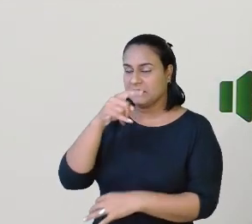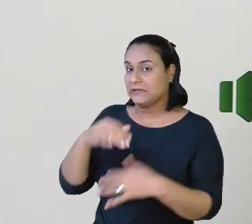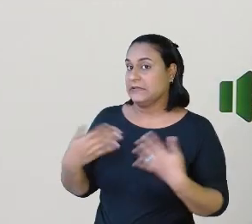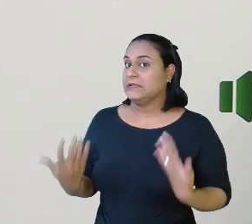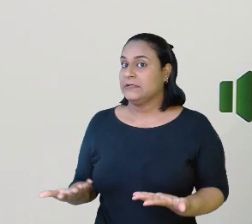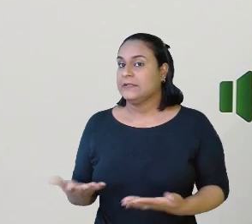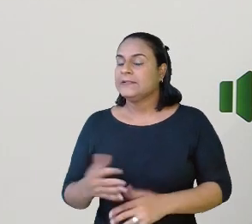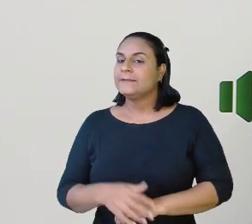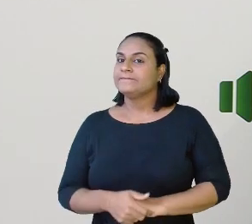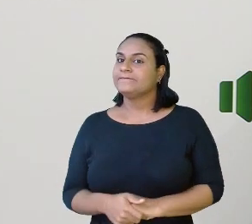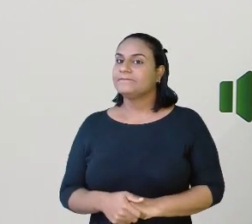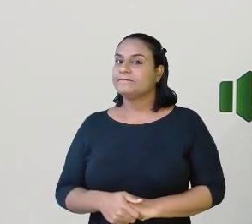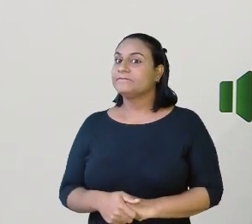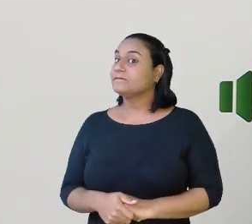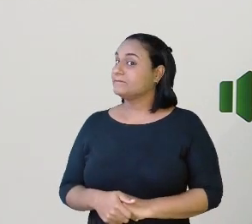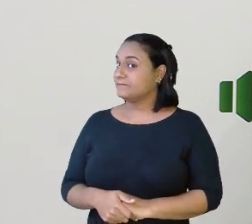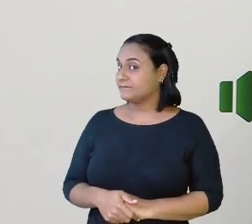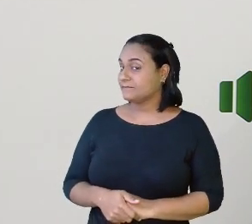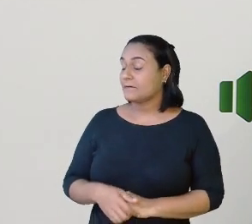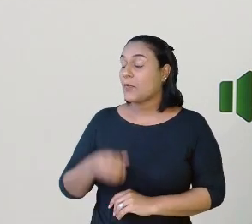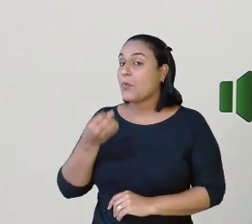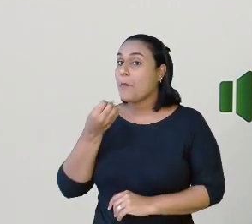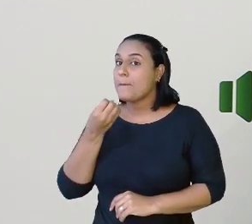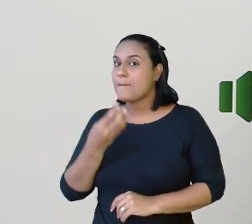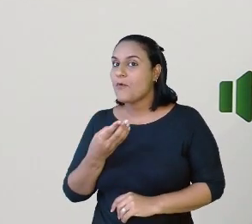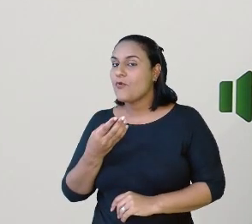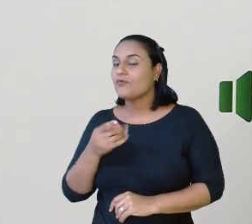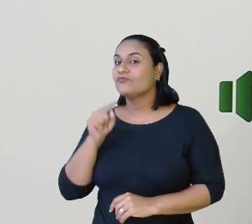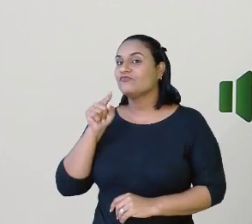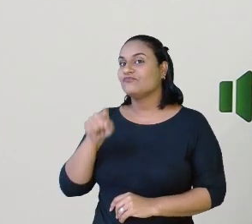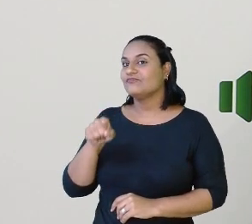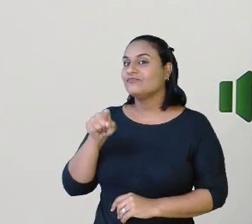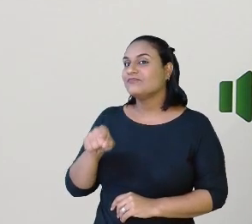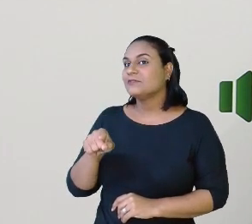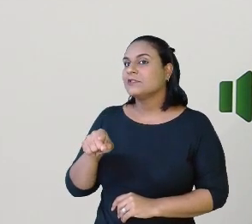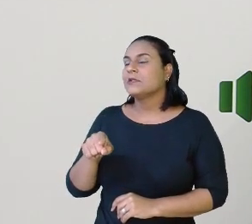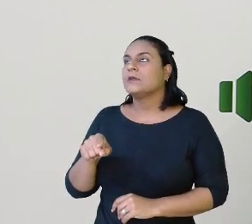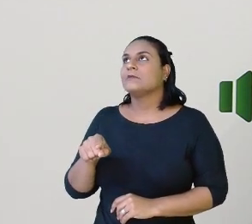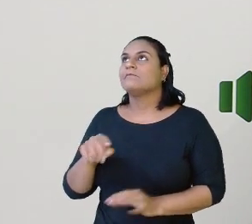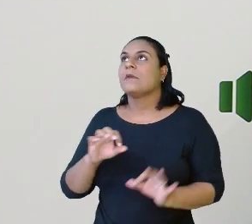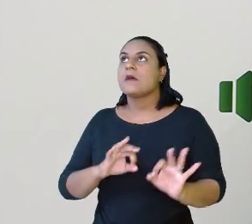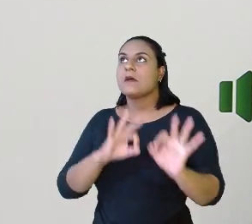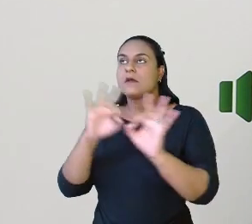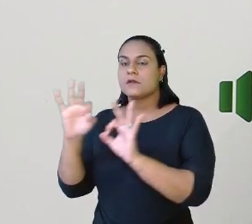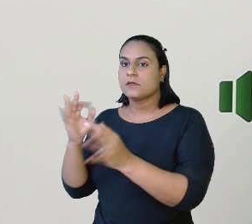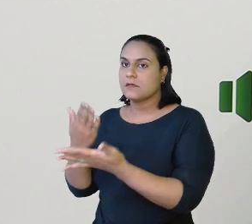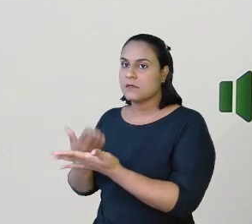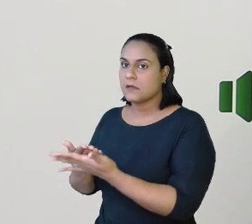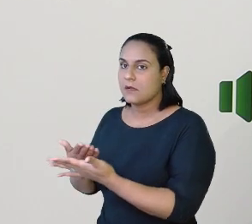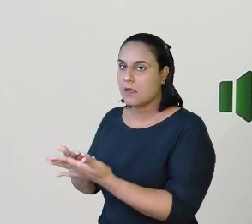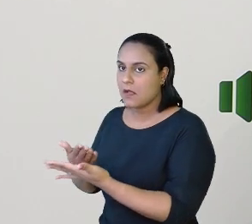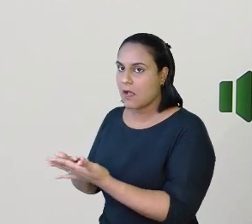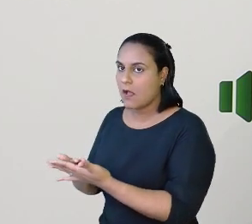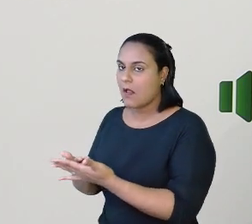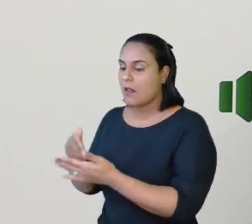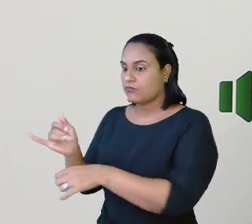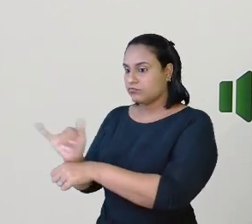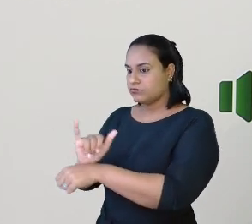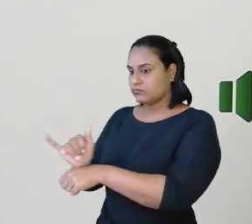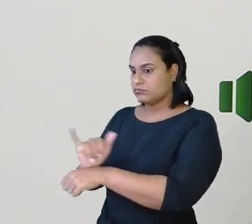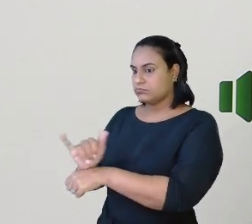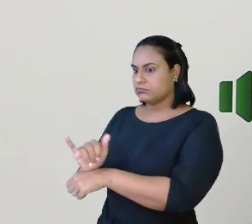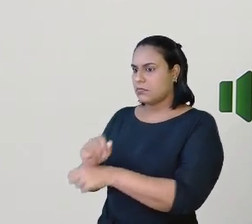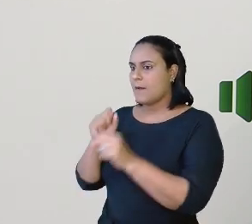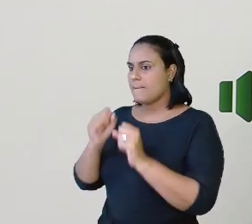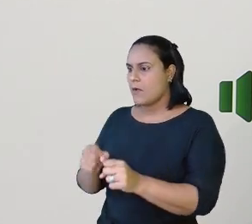difícil? O bom é que você, assistindo esta aula no YouTube, você